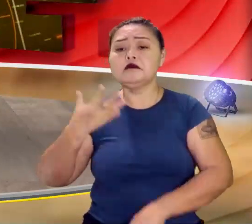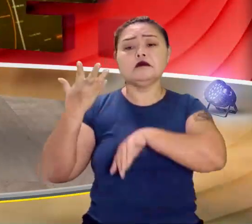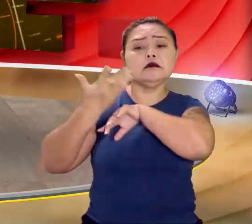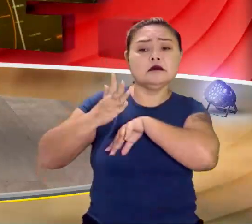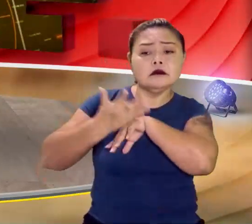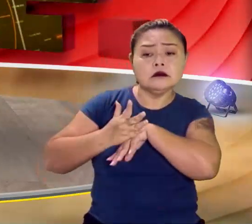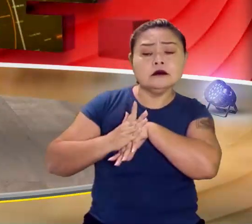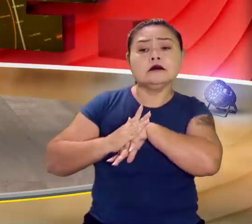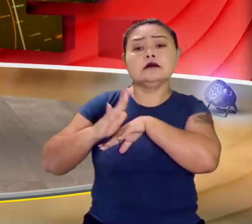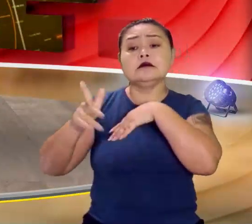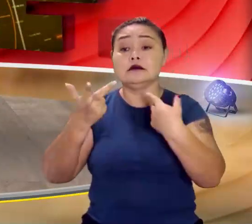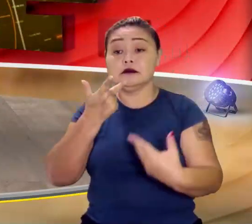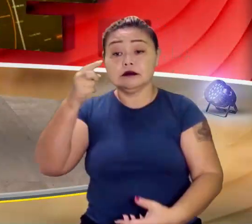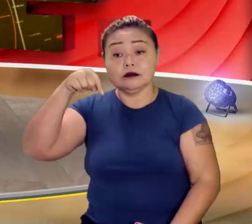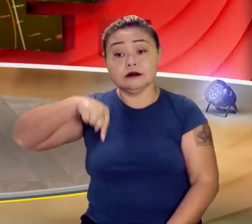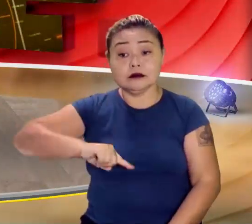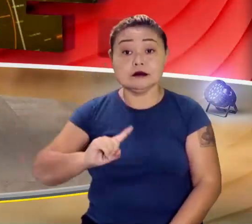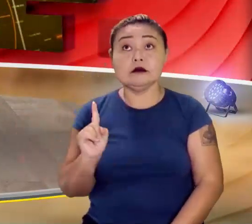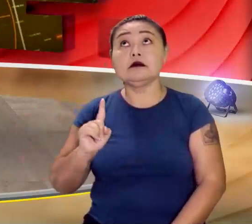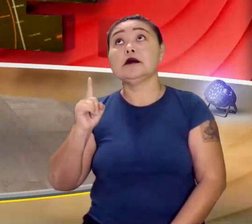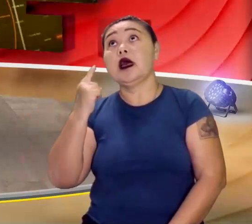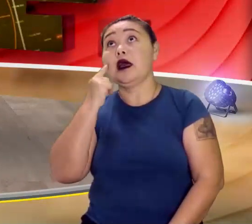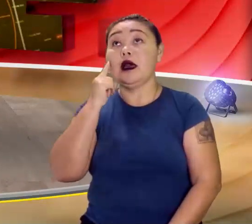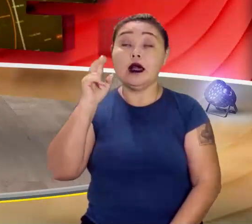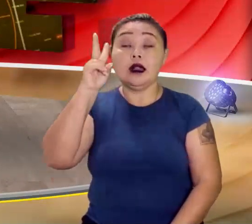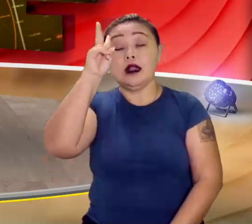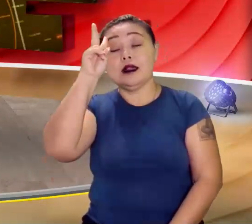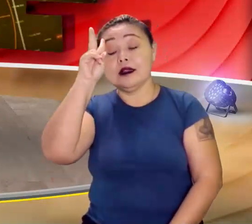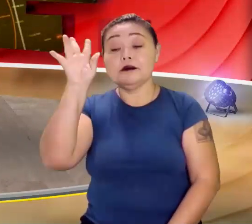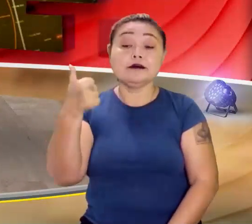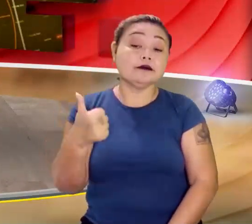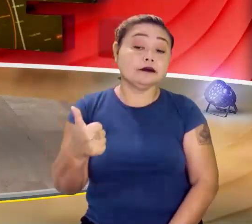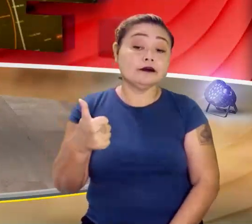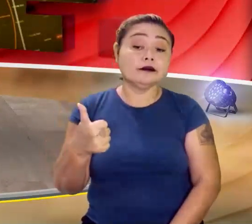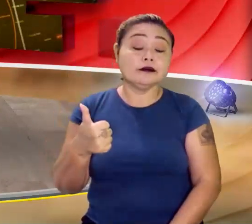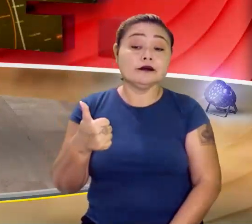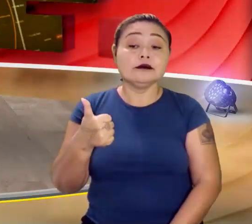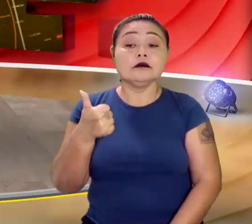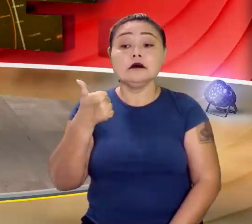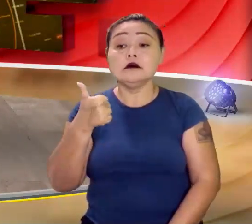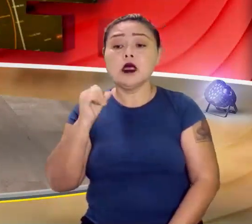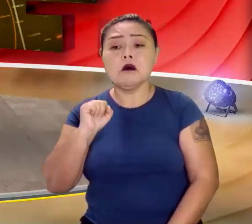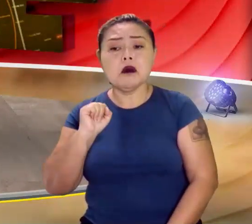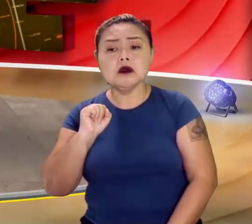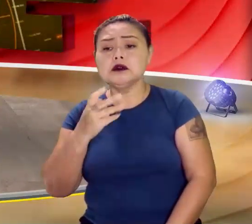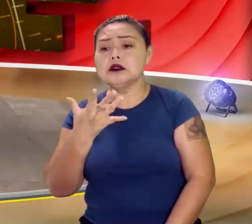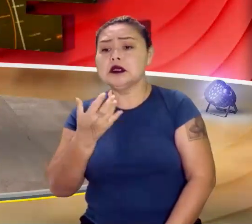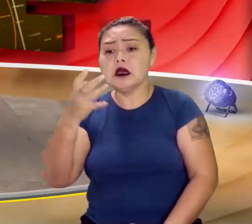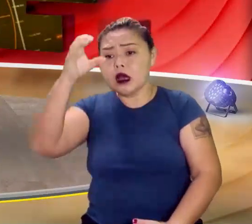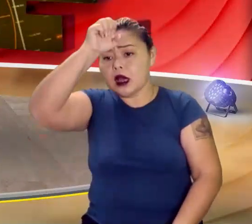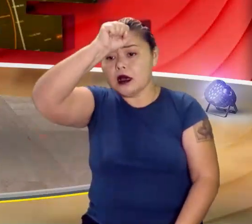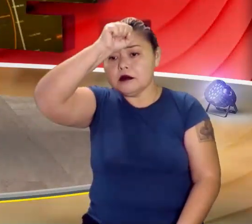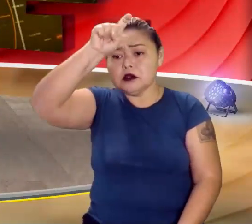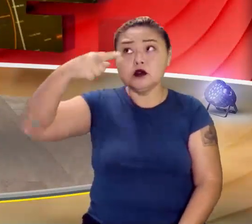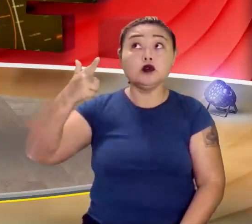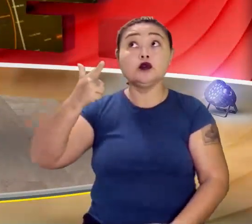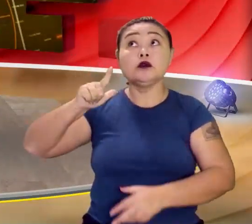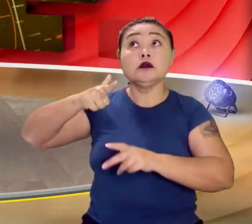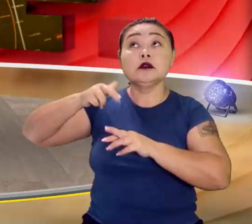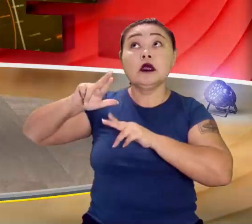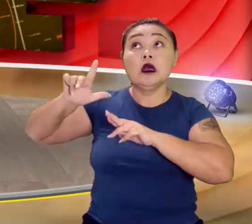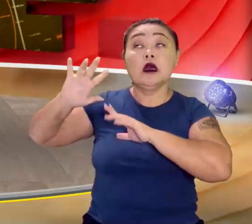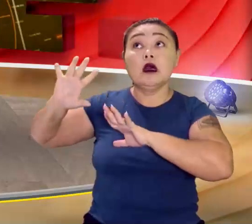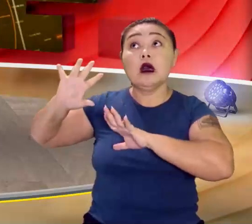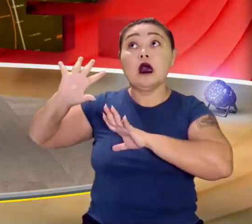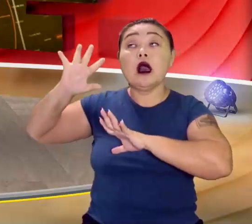treinar. Falamos aqui, aí você, lembrei. Beleza. Só que você pode ter aprendido de uma maneira. Agora você vai associar o